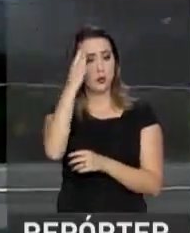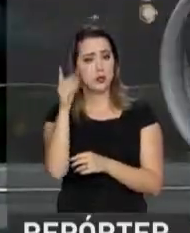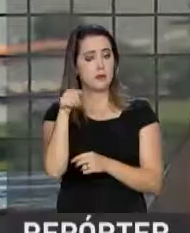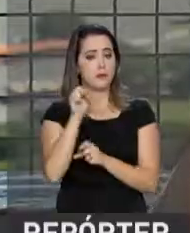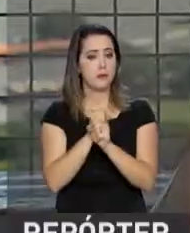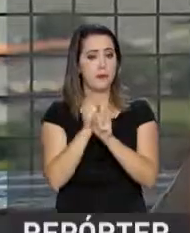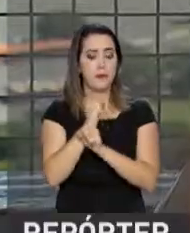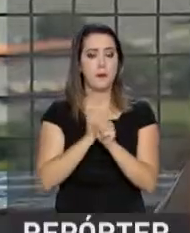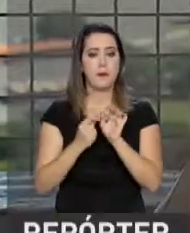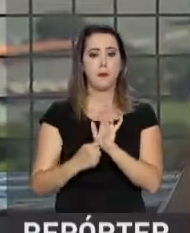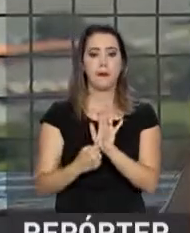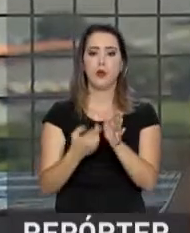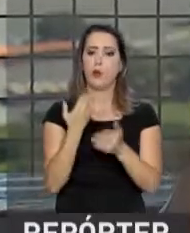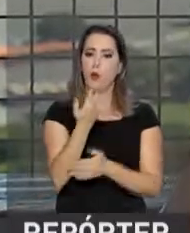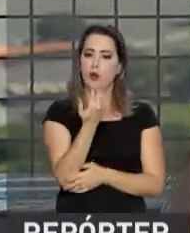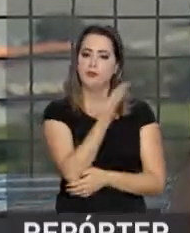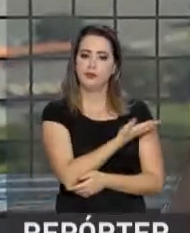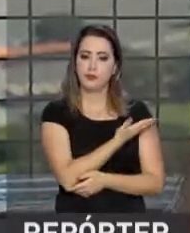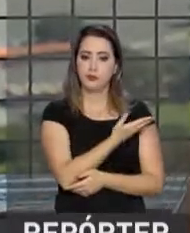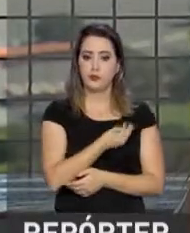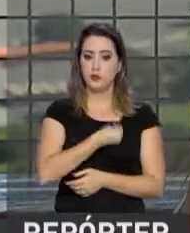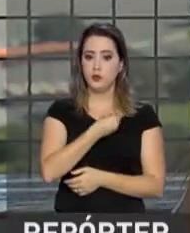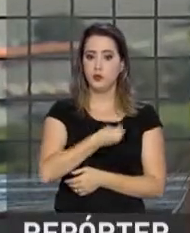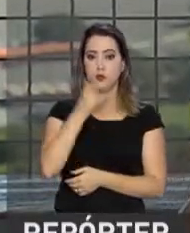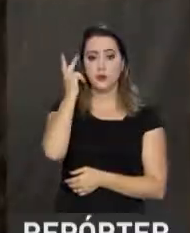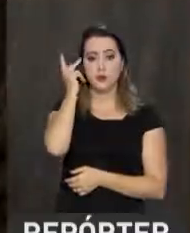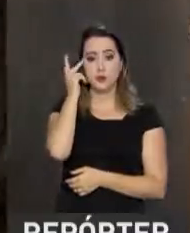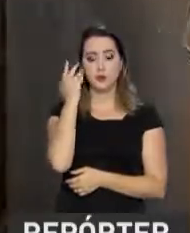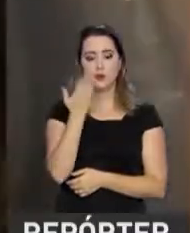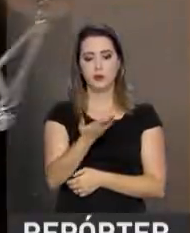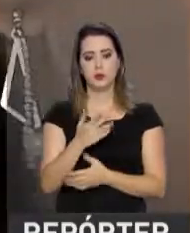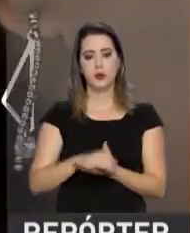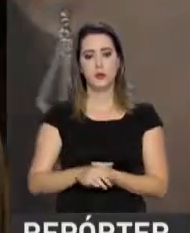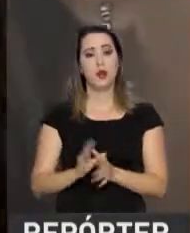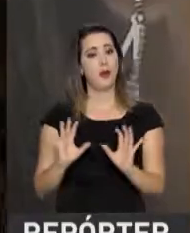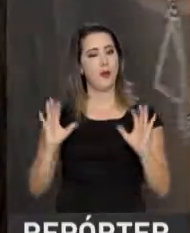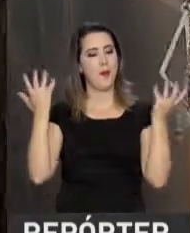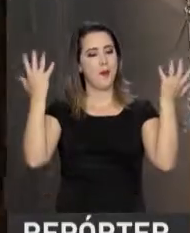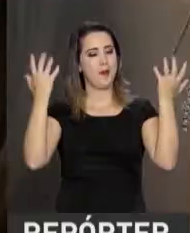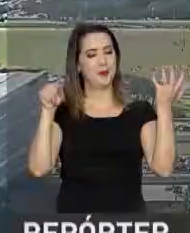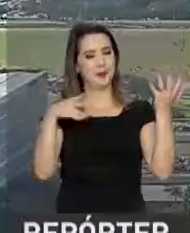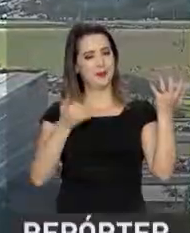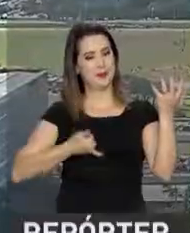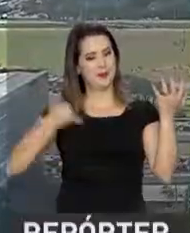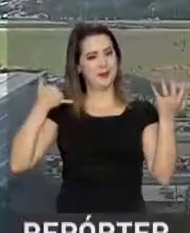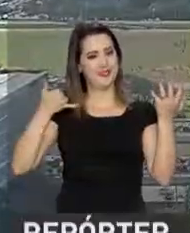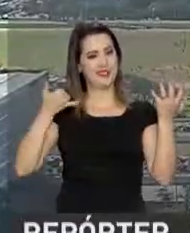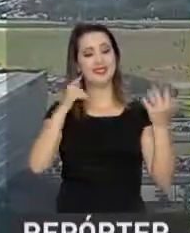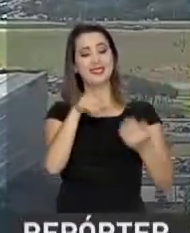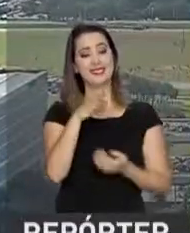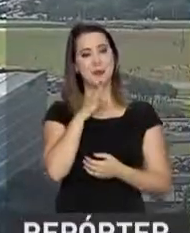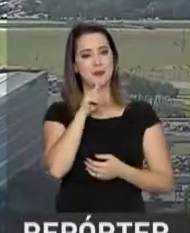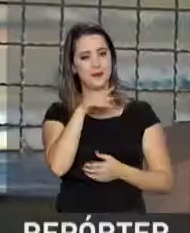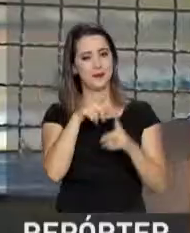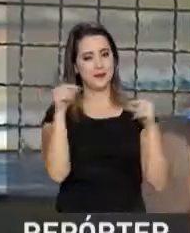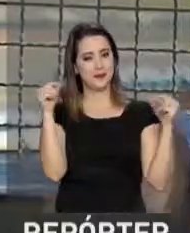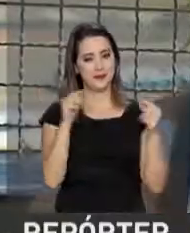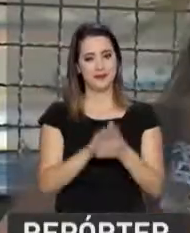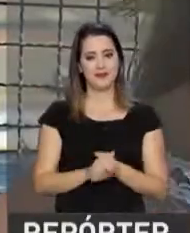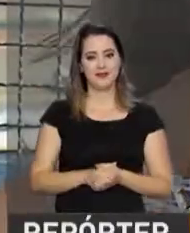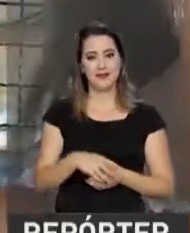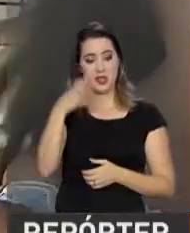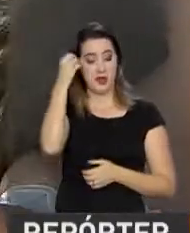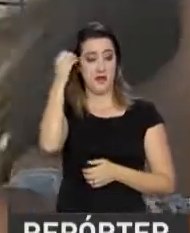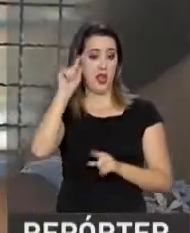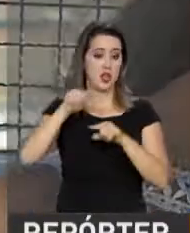ano. Foi o que fez a Cristiane, moradora de São Paulo. Para comemorar o aniversário, ela veio conhecer Brasília. Viajar é aquele